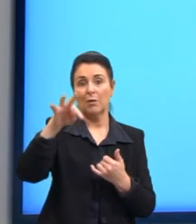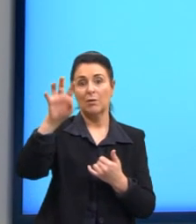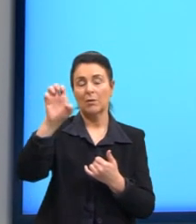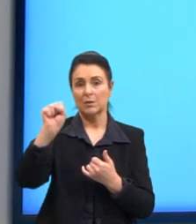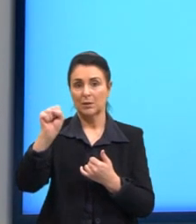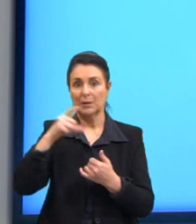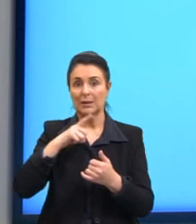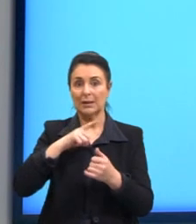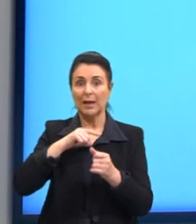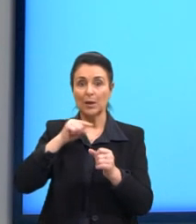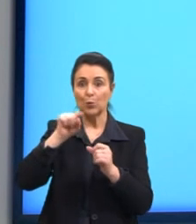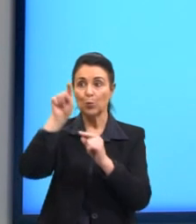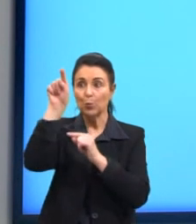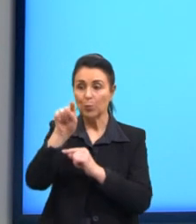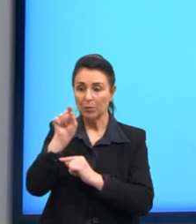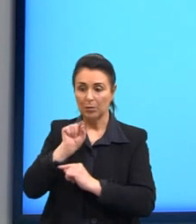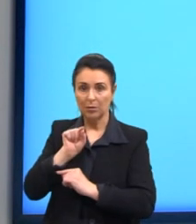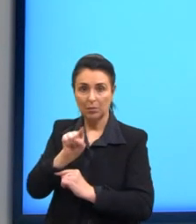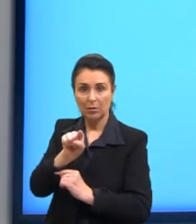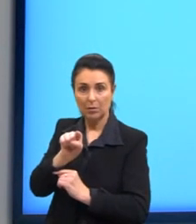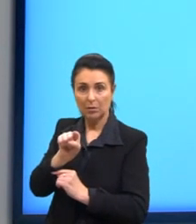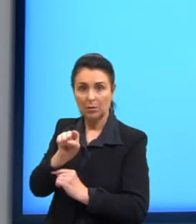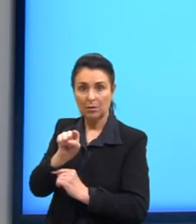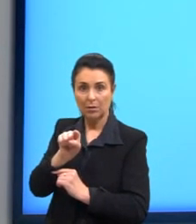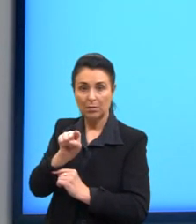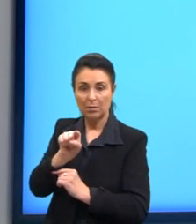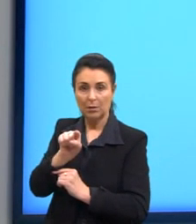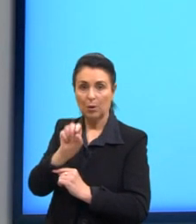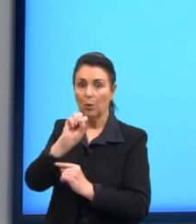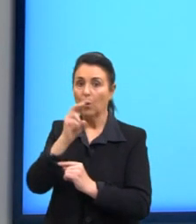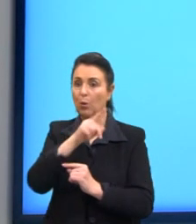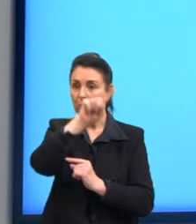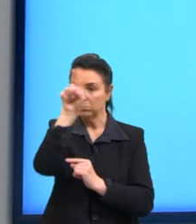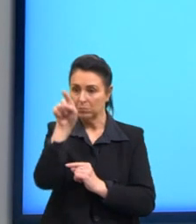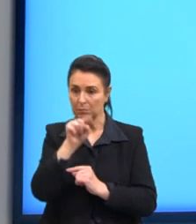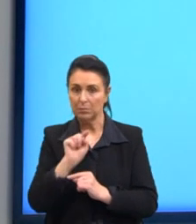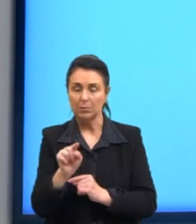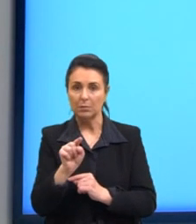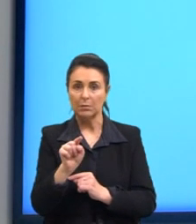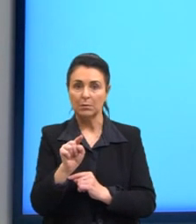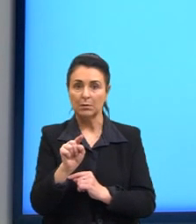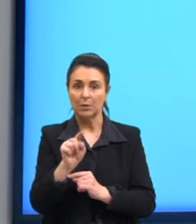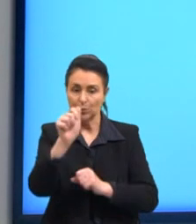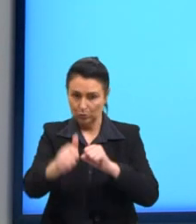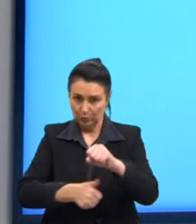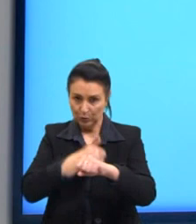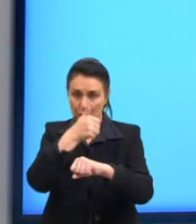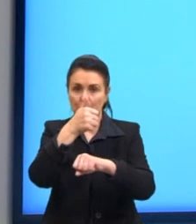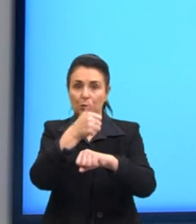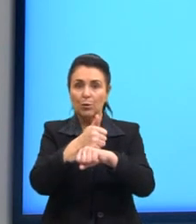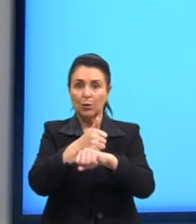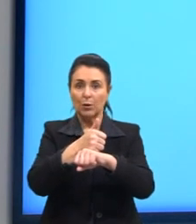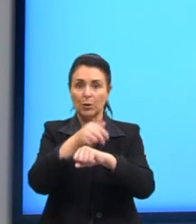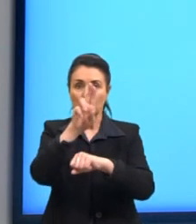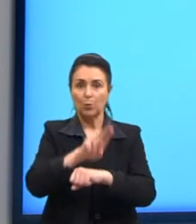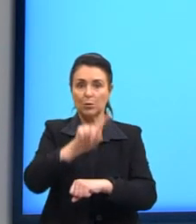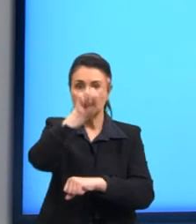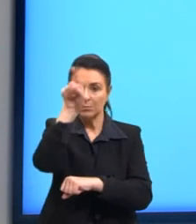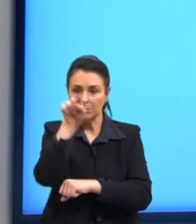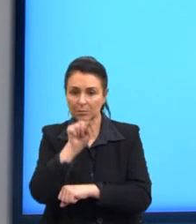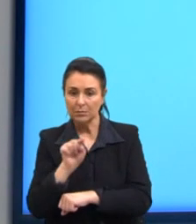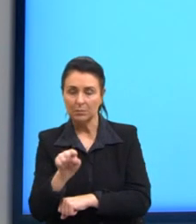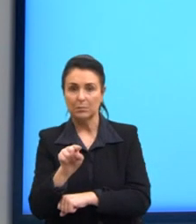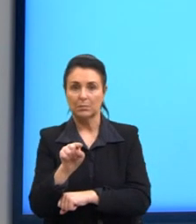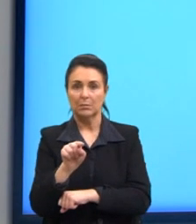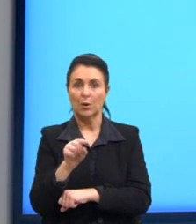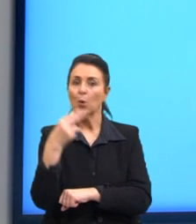penúltimo? Em vermelho destacados né eu tirei o conector substituir por um. De interrogação ele muito bem desfrutar do